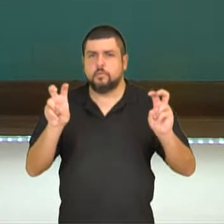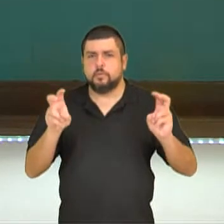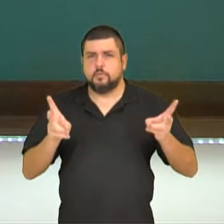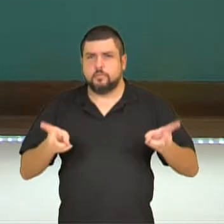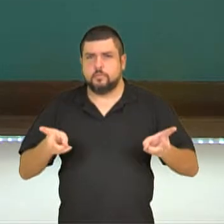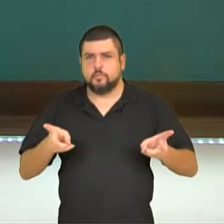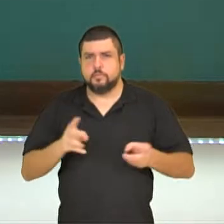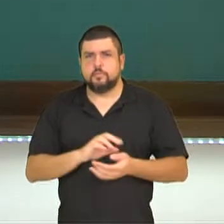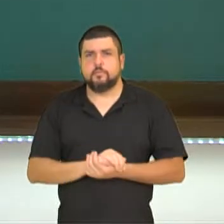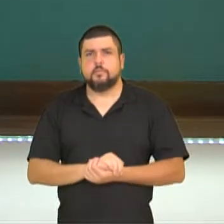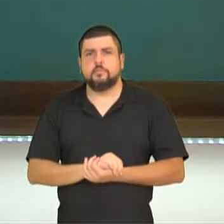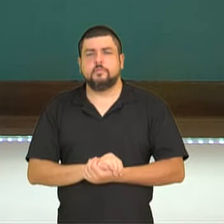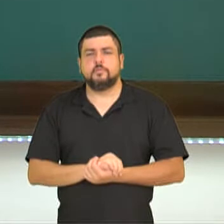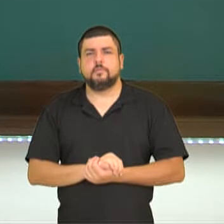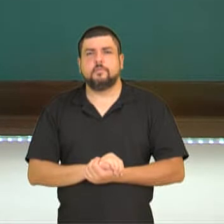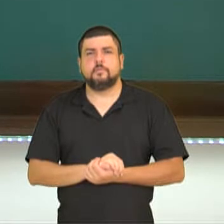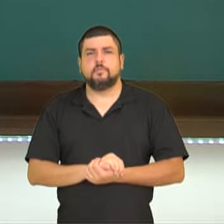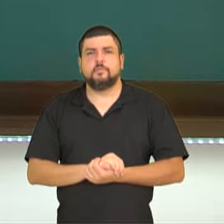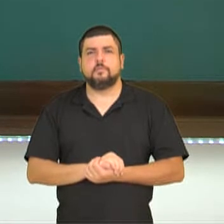temas, certo?